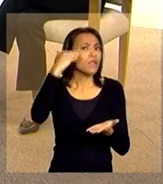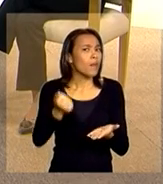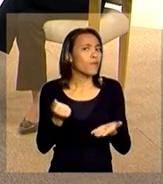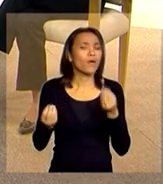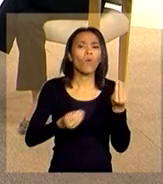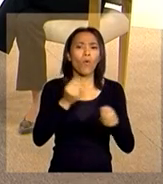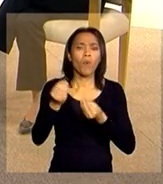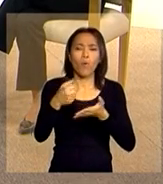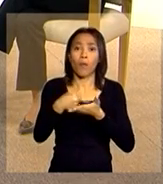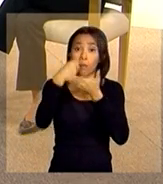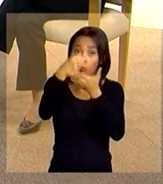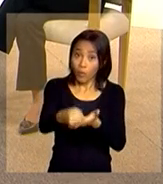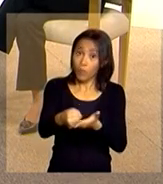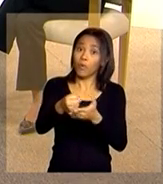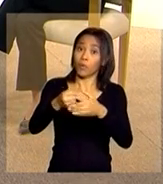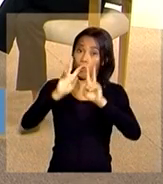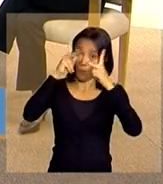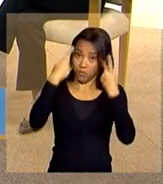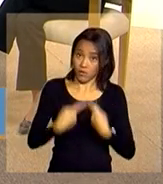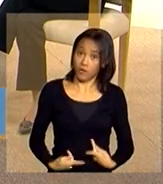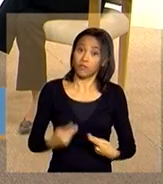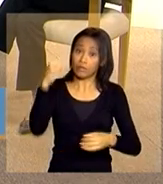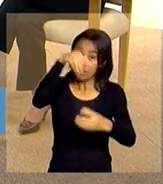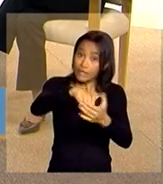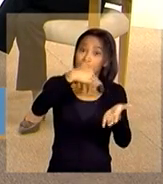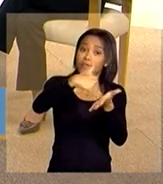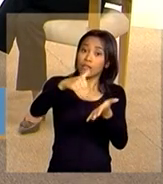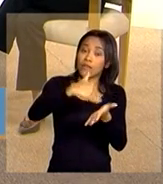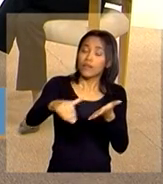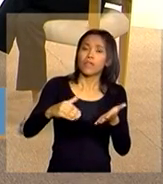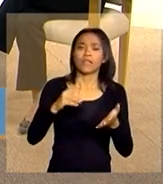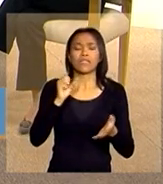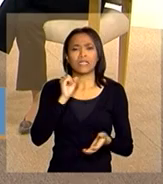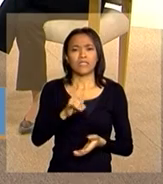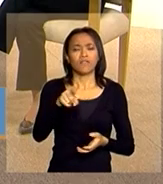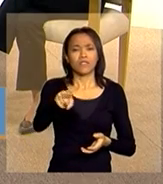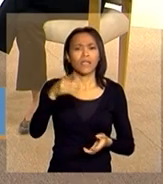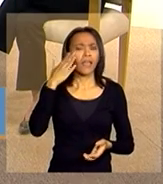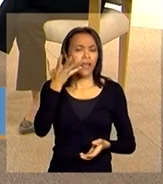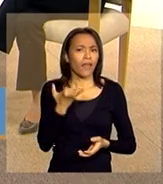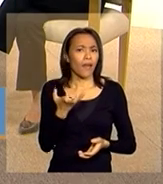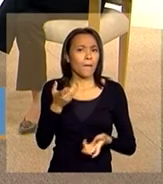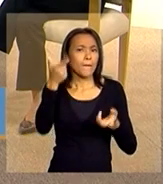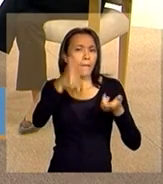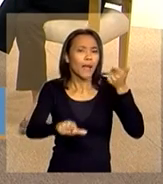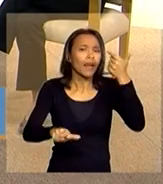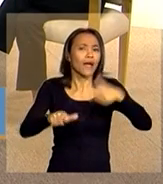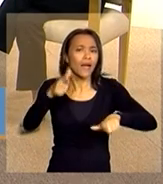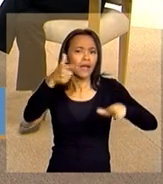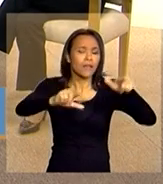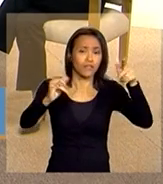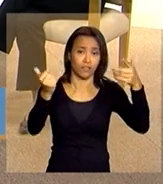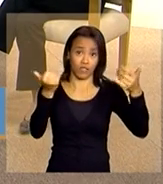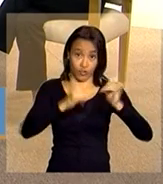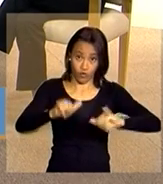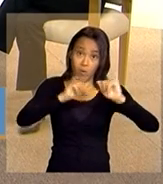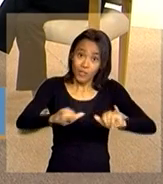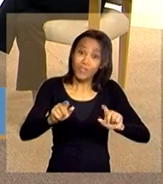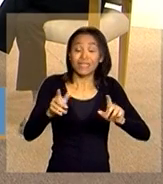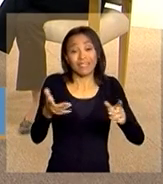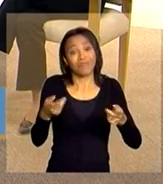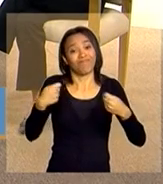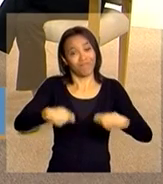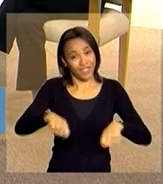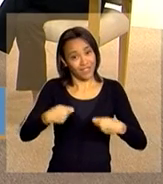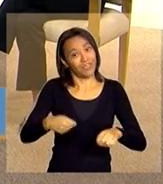humanos da secretaria do conselho mas se você precisar eh atualizar essas informações aí sim você precisa de um